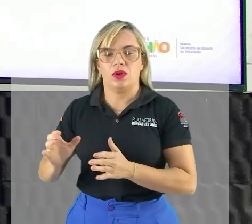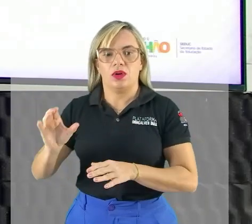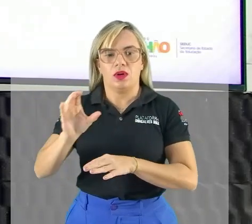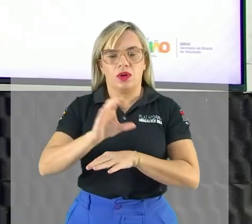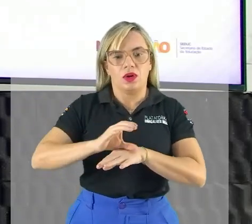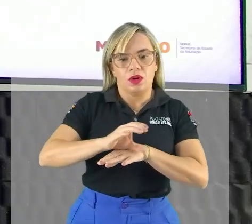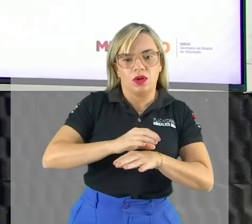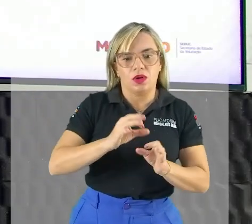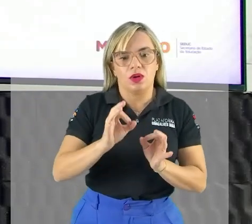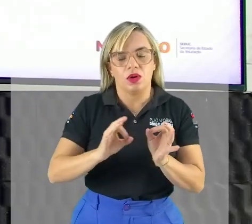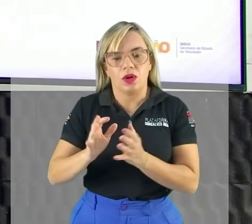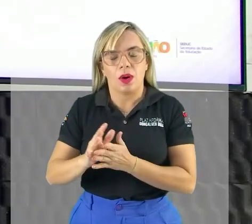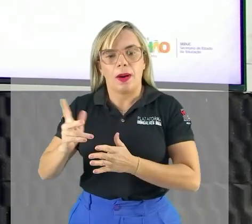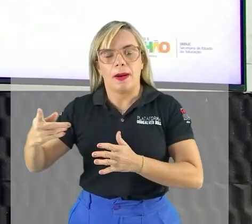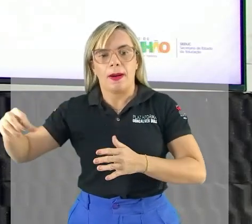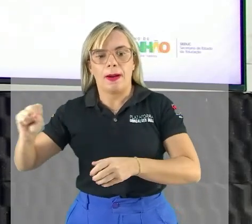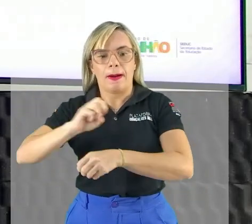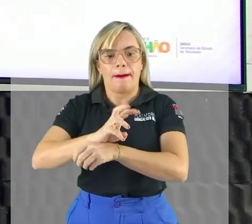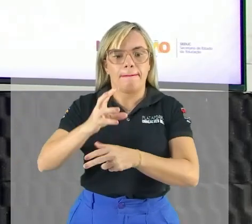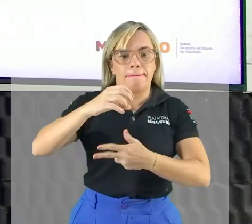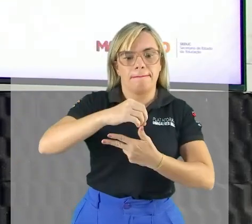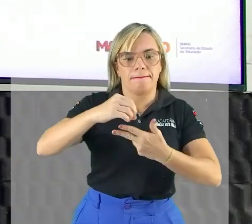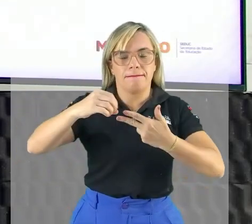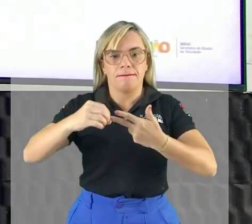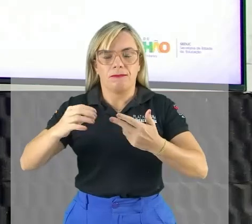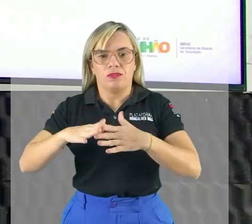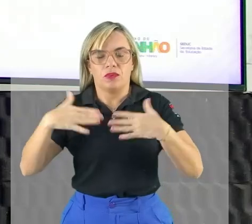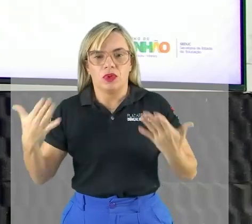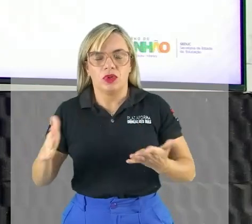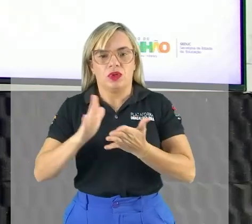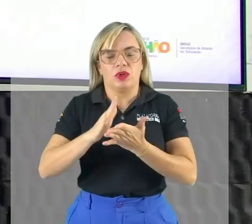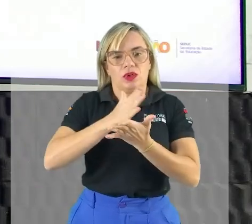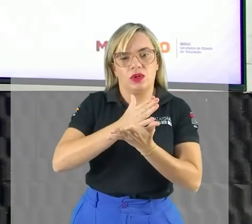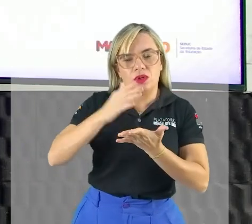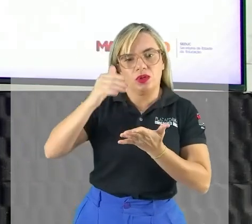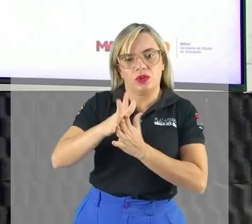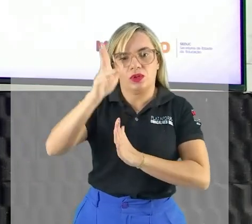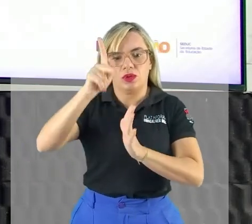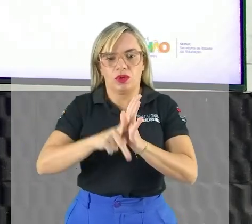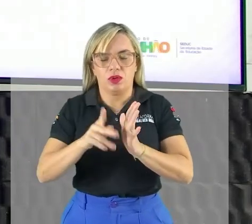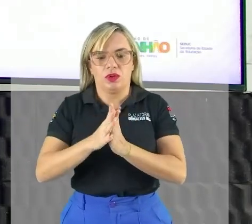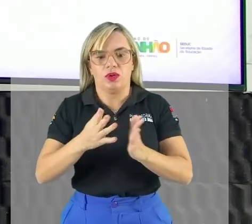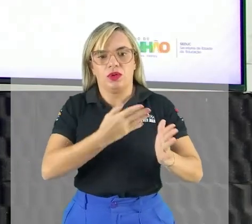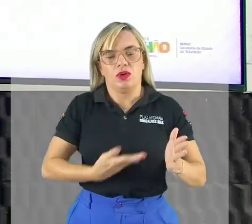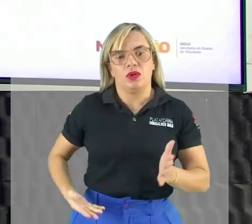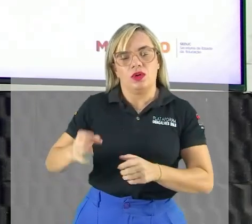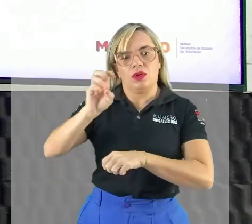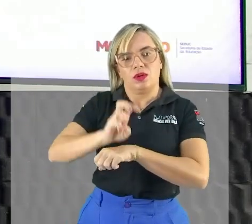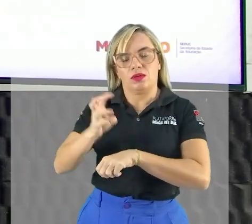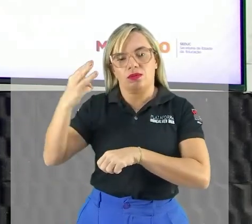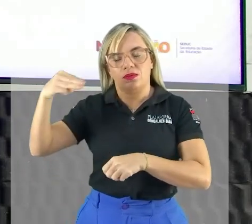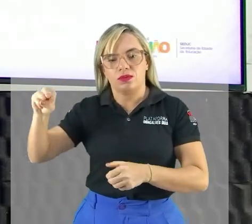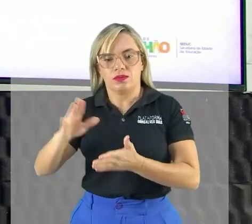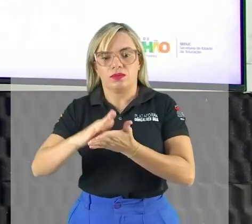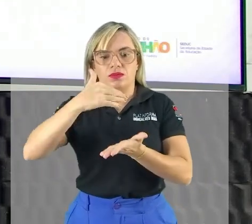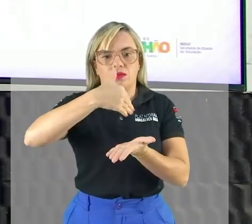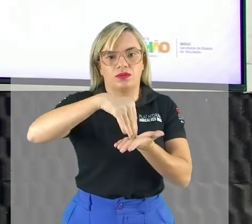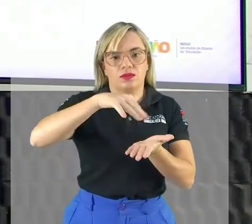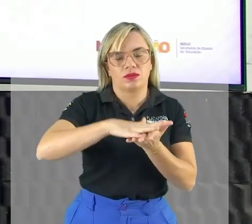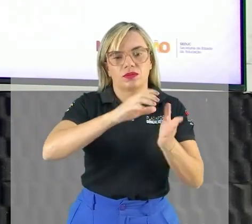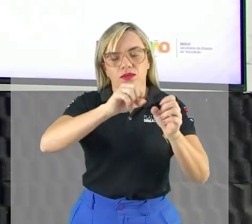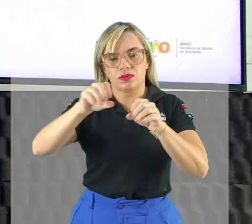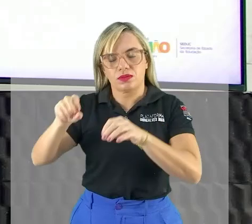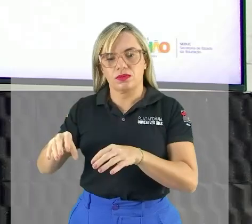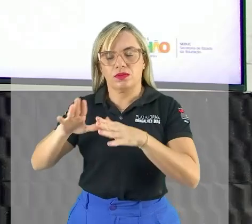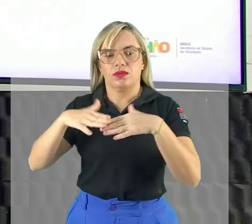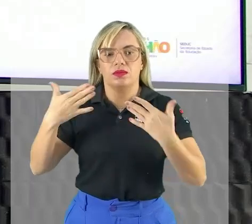pais da UEMA e também pro Enem é uma iniciativa do Governo do Estado do Maranhão através da Secretaria de Estado